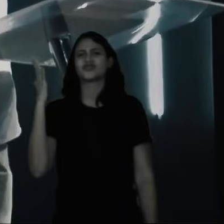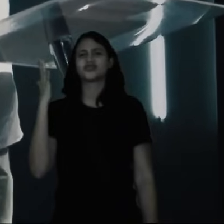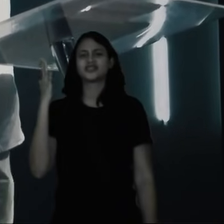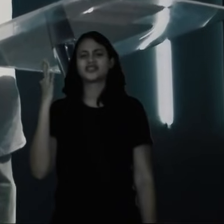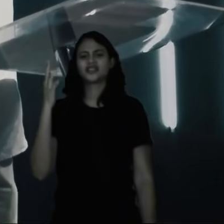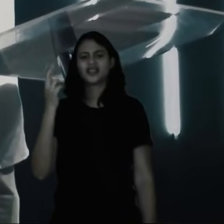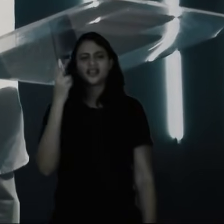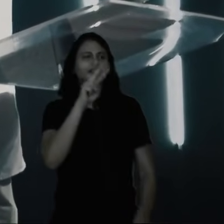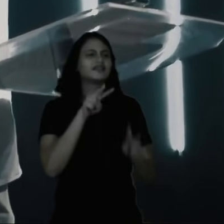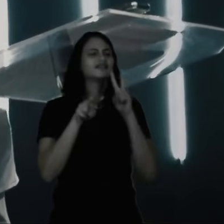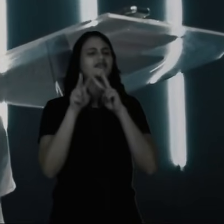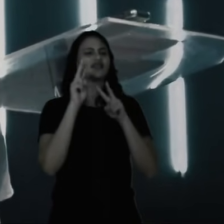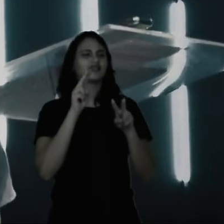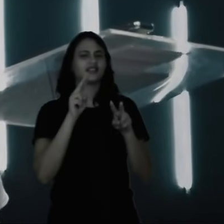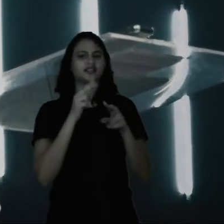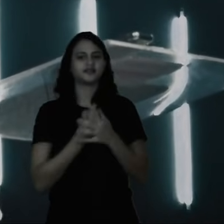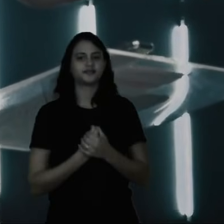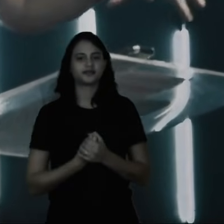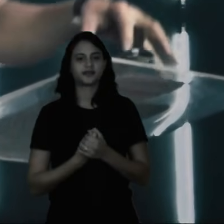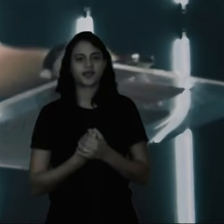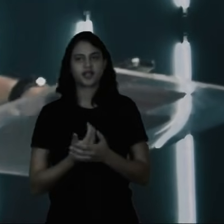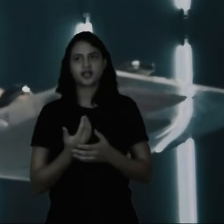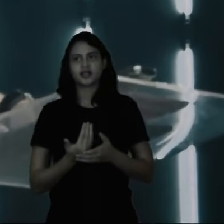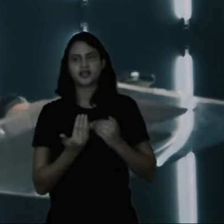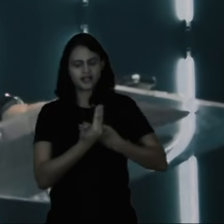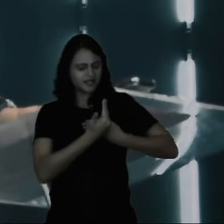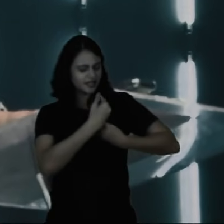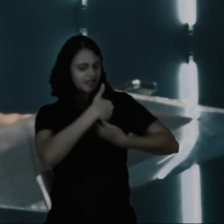do lado de fora, está lá dentro.